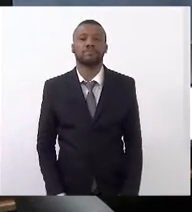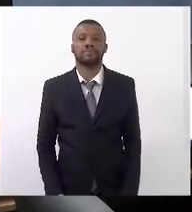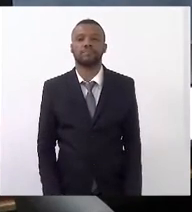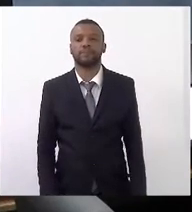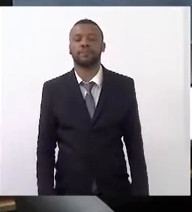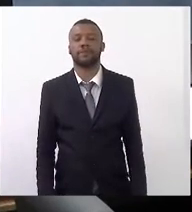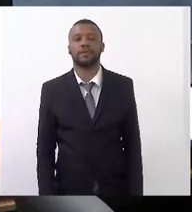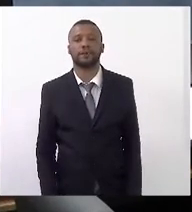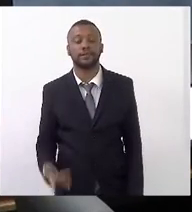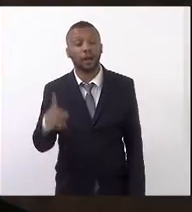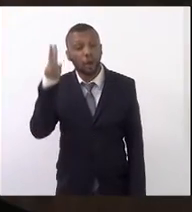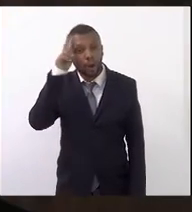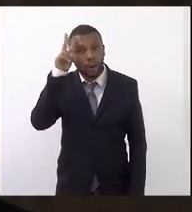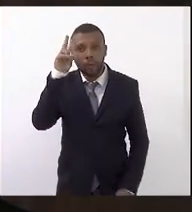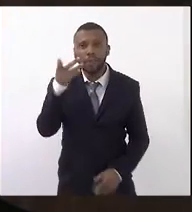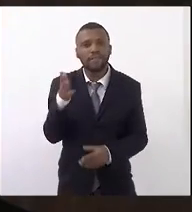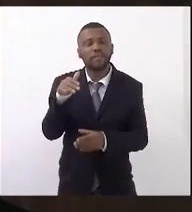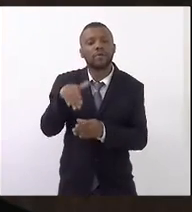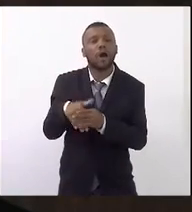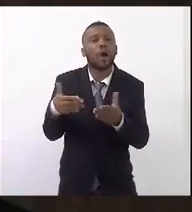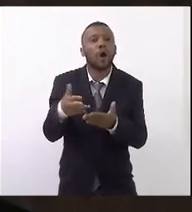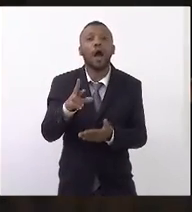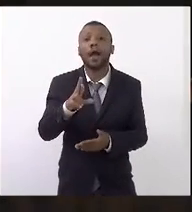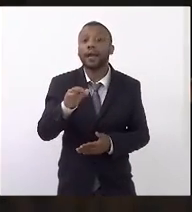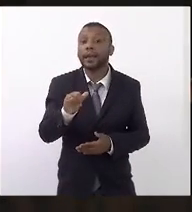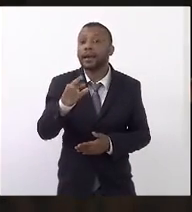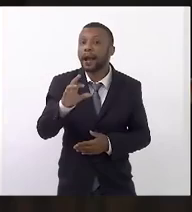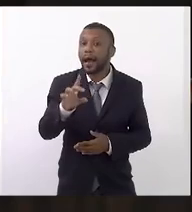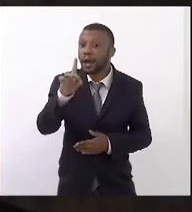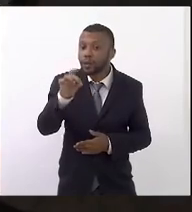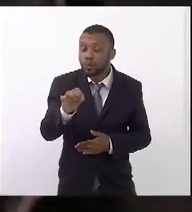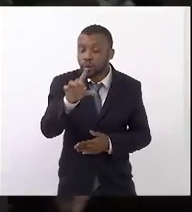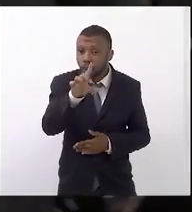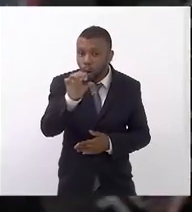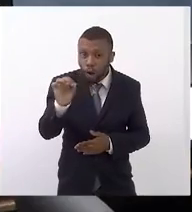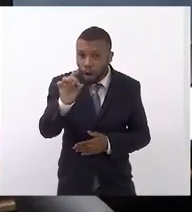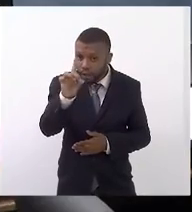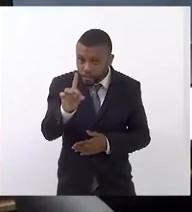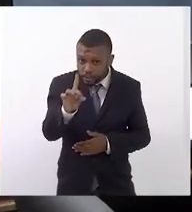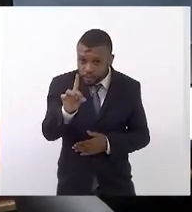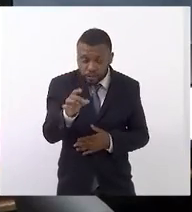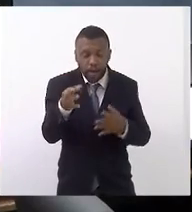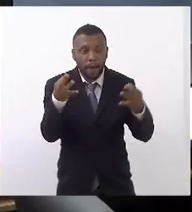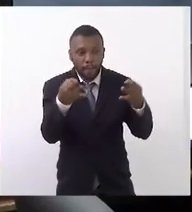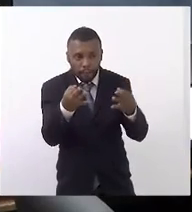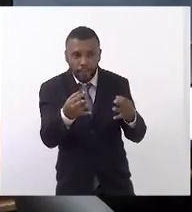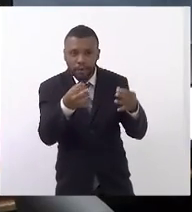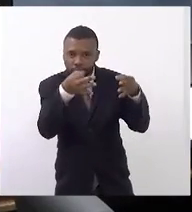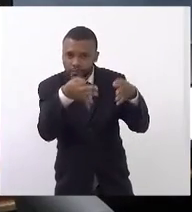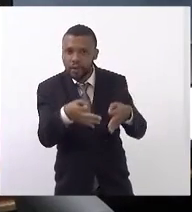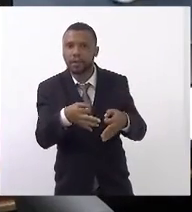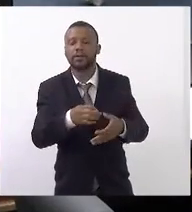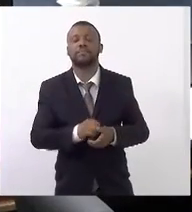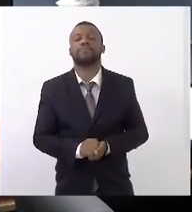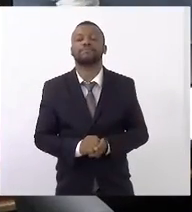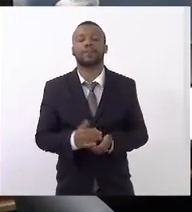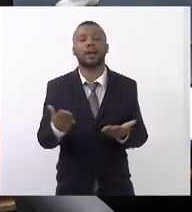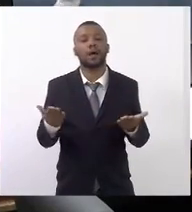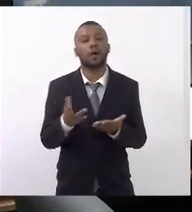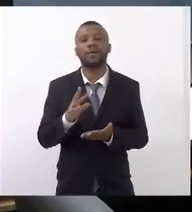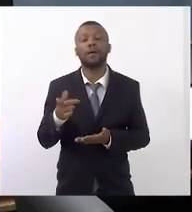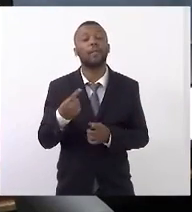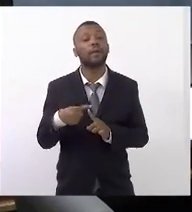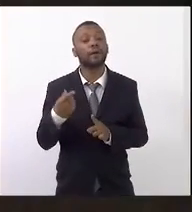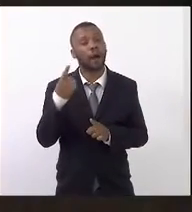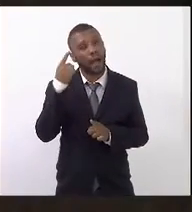Mas o senhor votou agora o Ricardo Lodge. Ricardo Lodge. Perfeitamente. Agora vamos votar. Porque eu achei